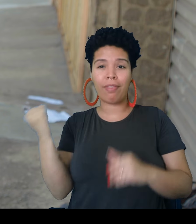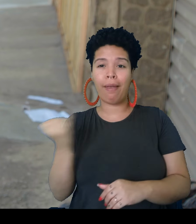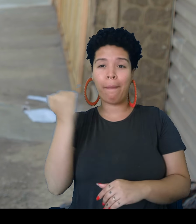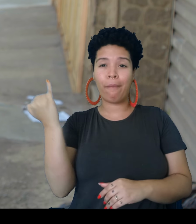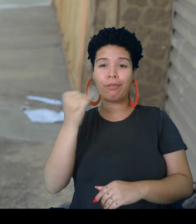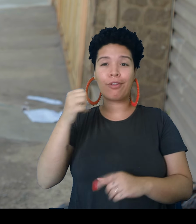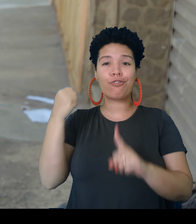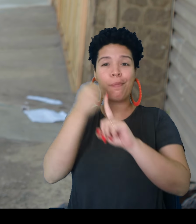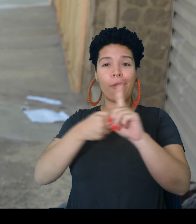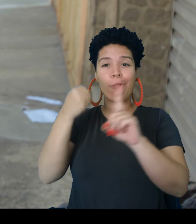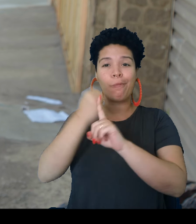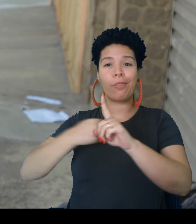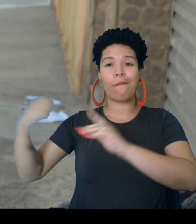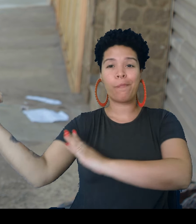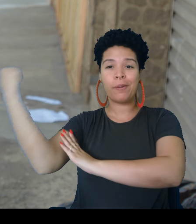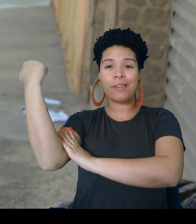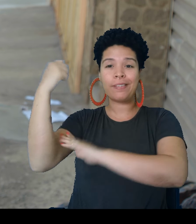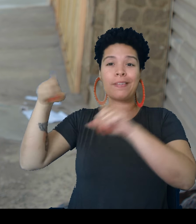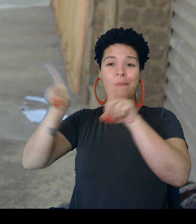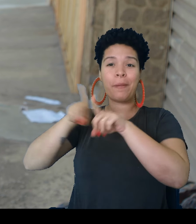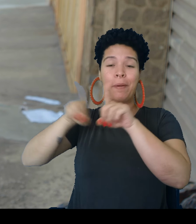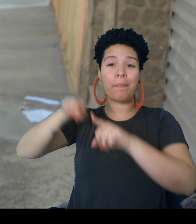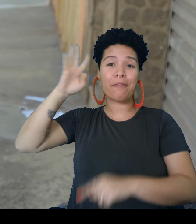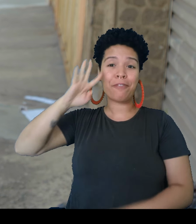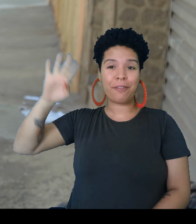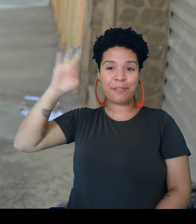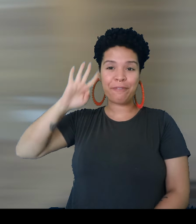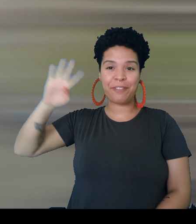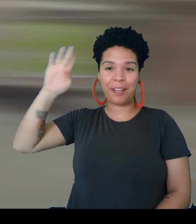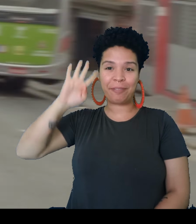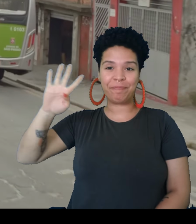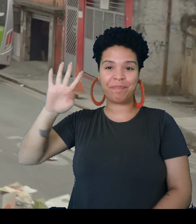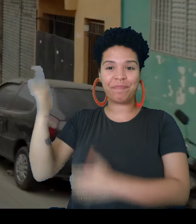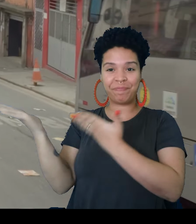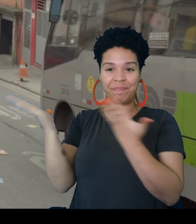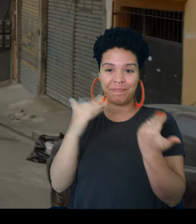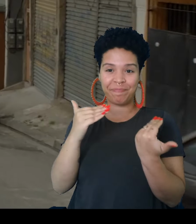e para a filosofia. Bora falar mais dela? Então solta a vinheta.